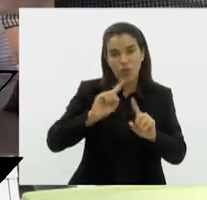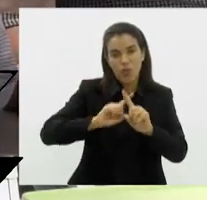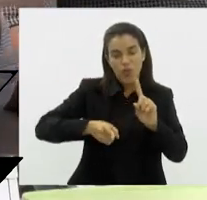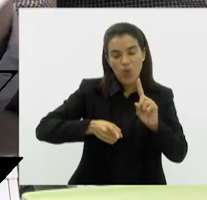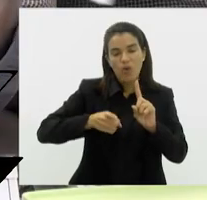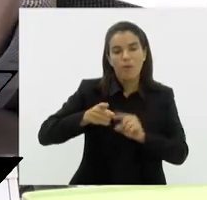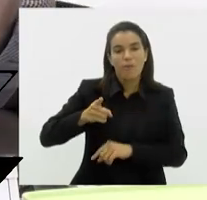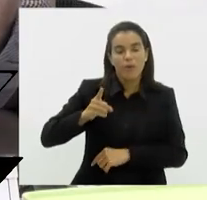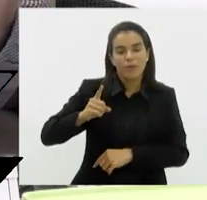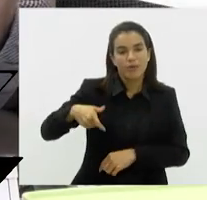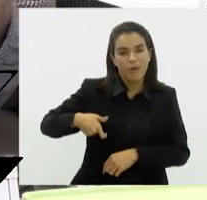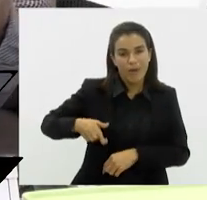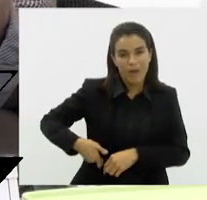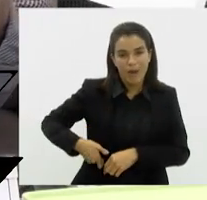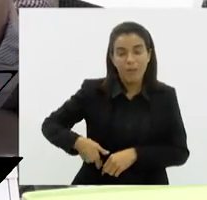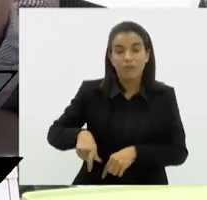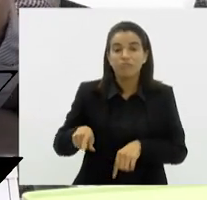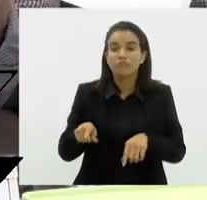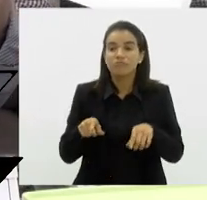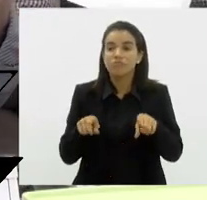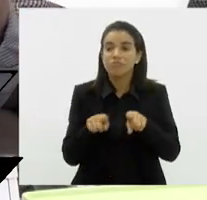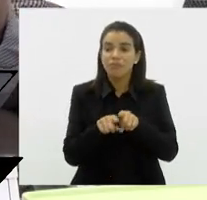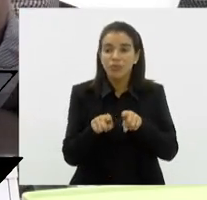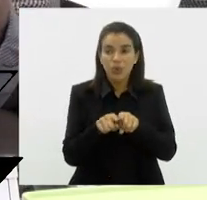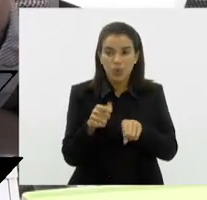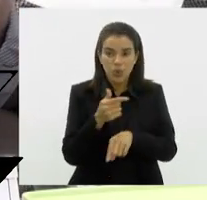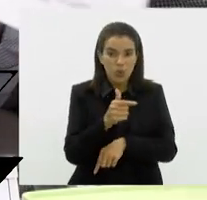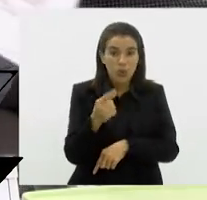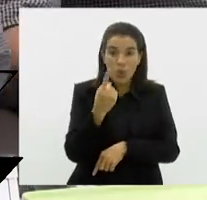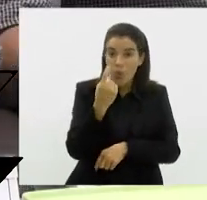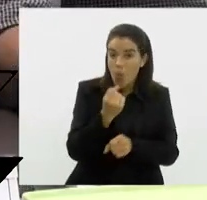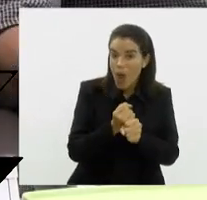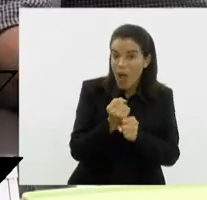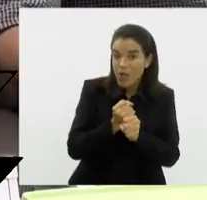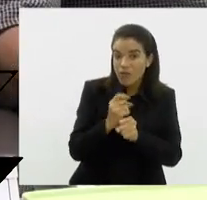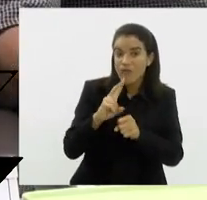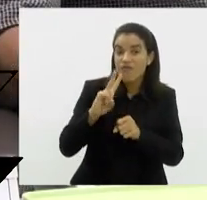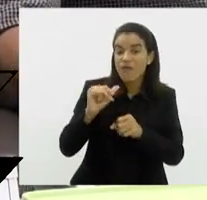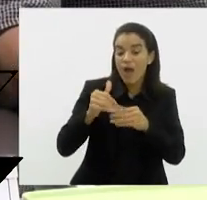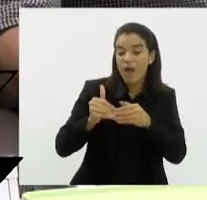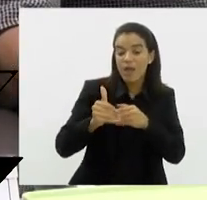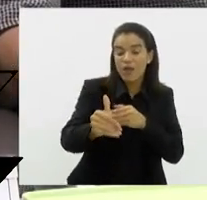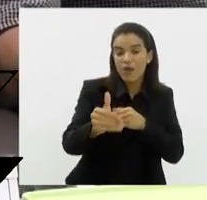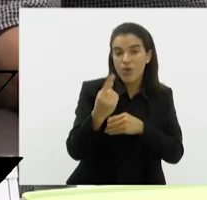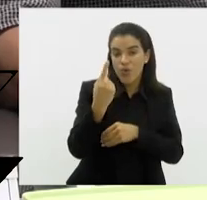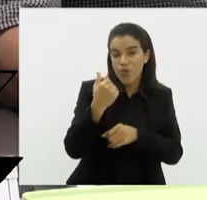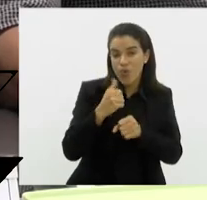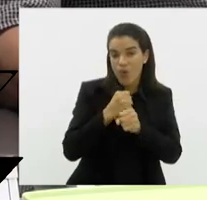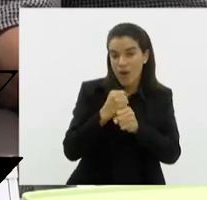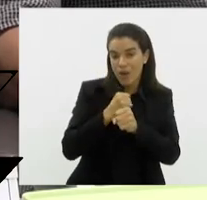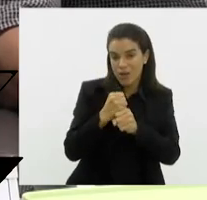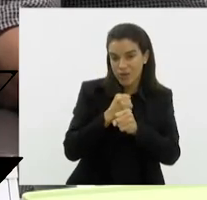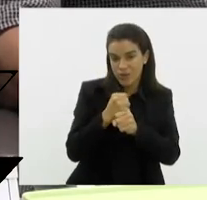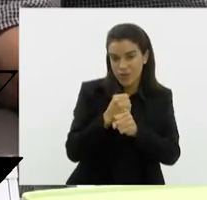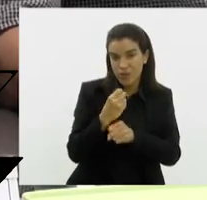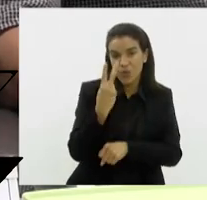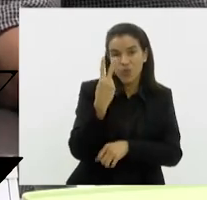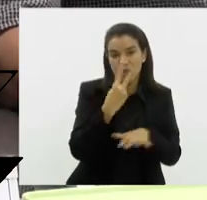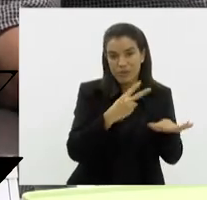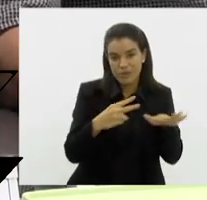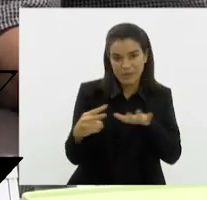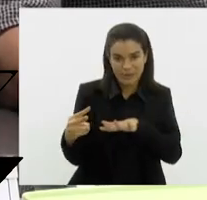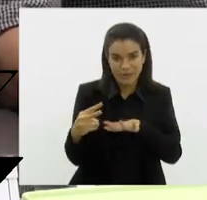decisão recente que tem um ano. Nem tem um ano. Completará um ano dentro de